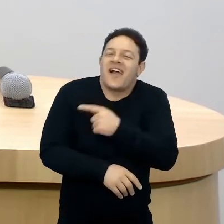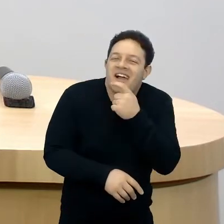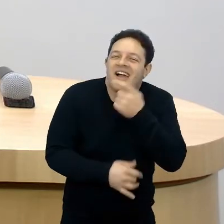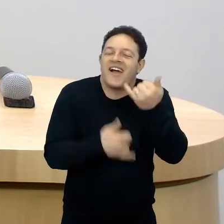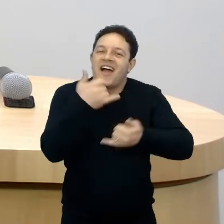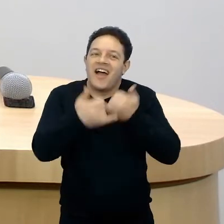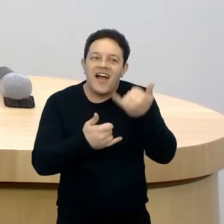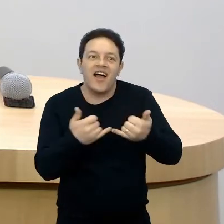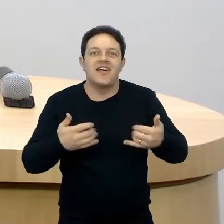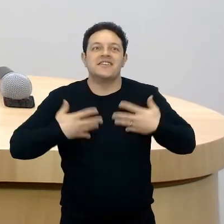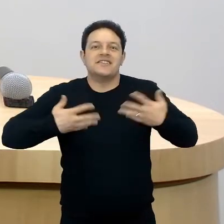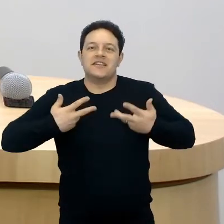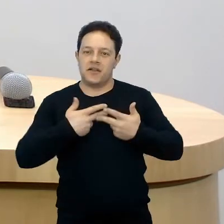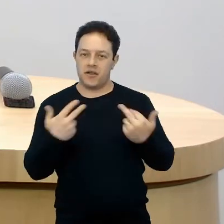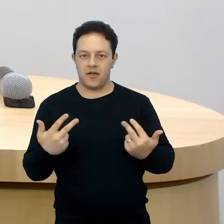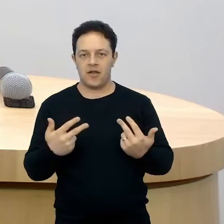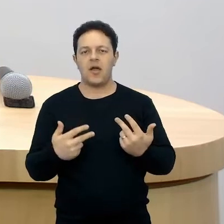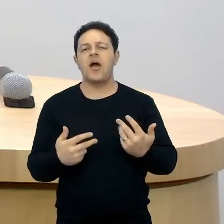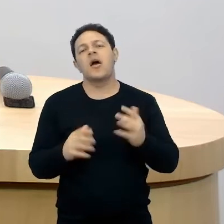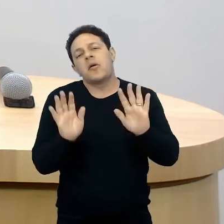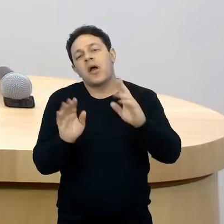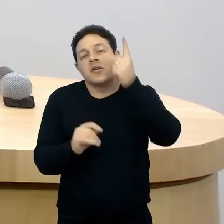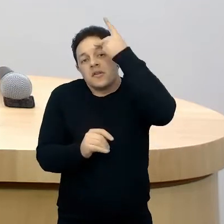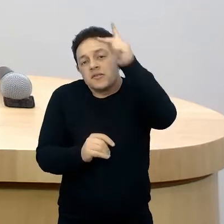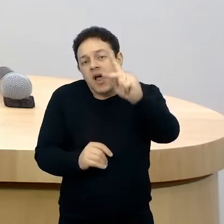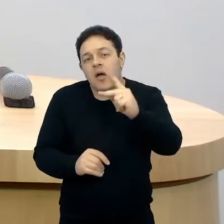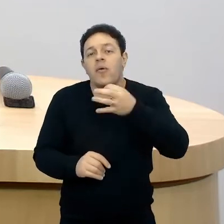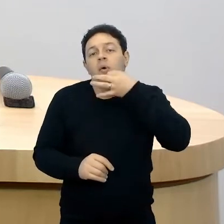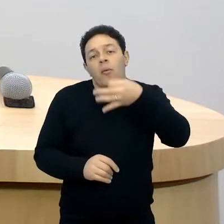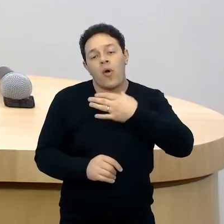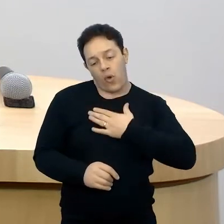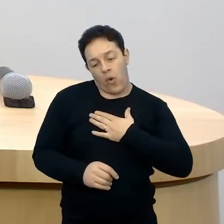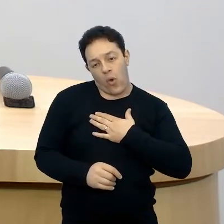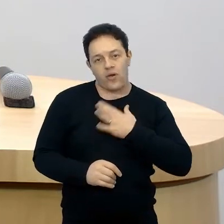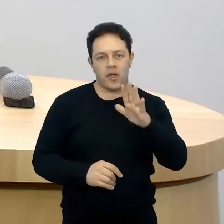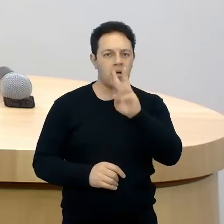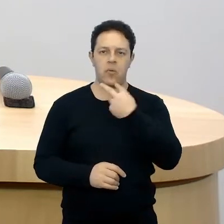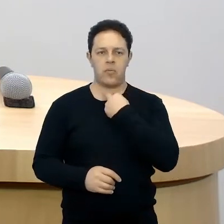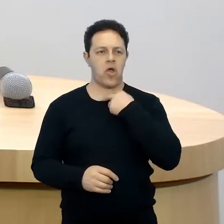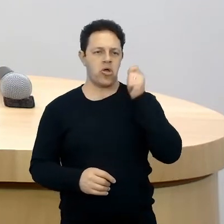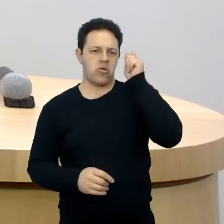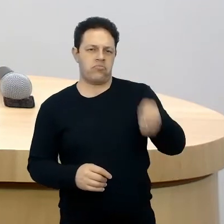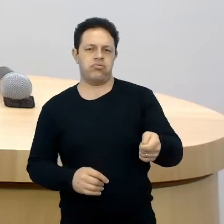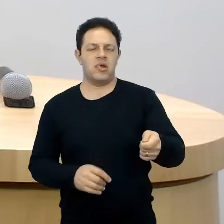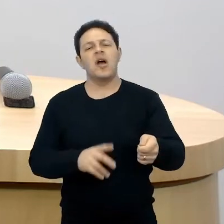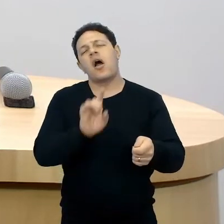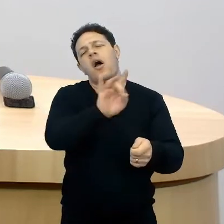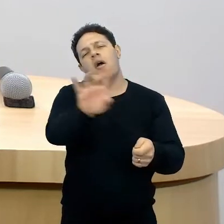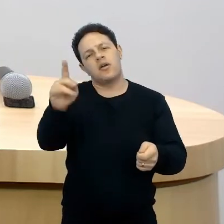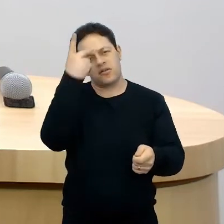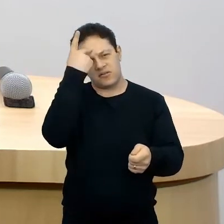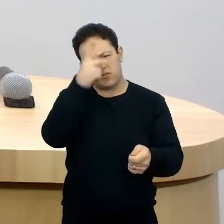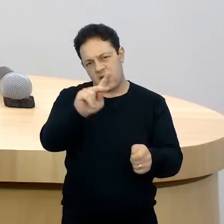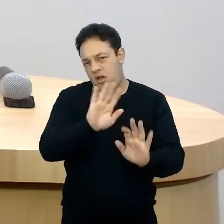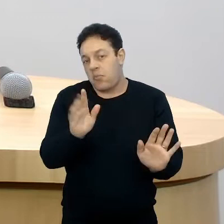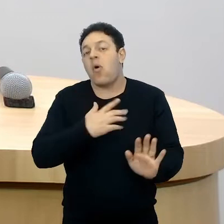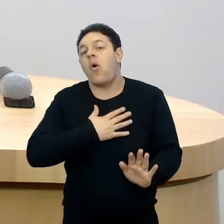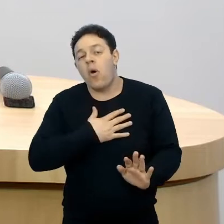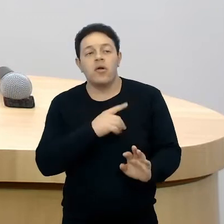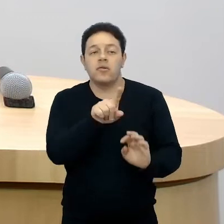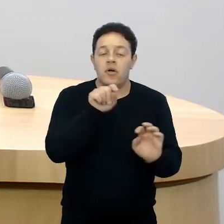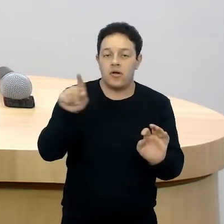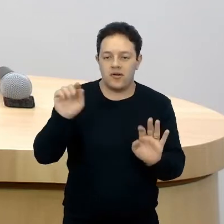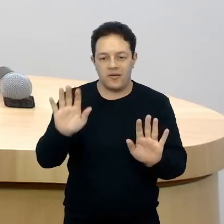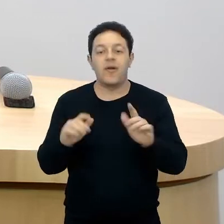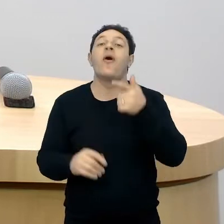gosto. Gosto se discute, mas não se impõe. Cada um que goste do que quiser. Outra coisa também,